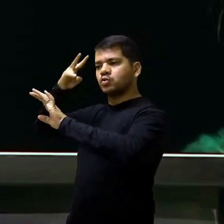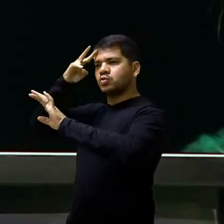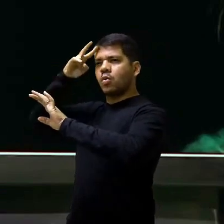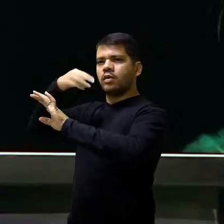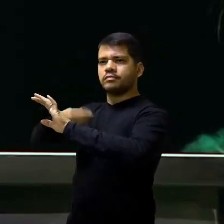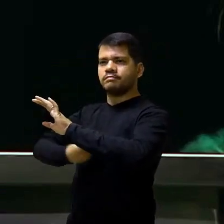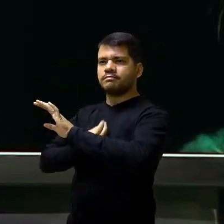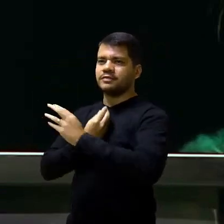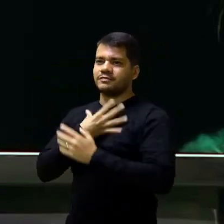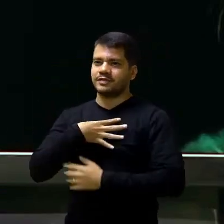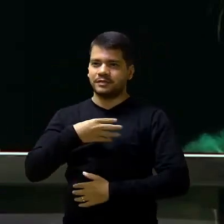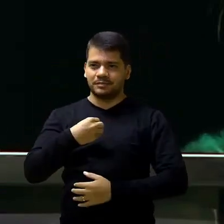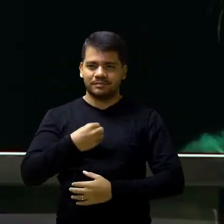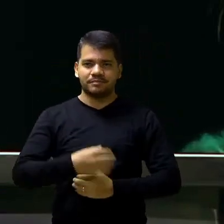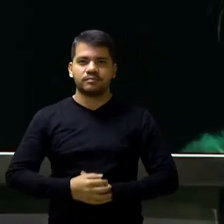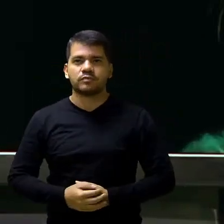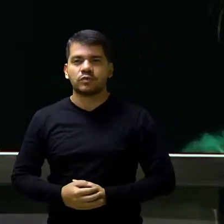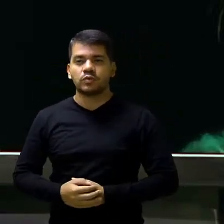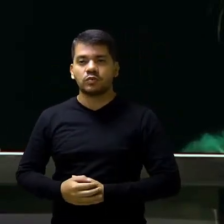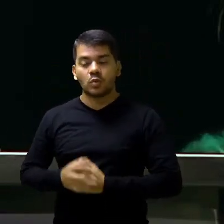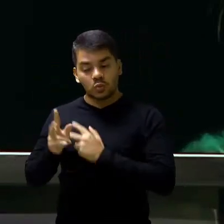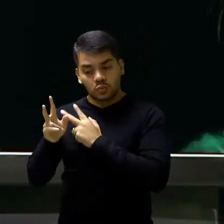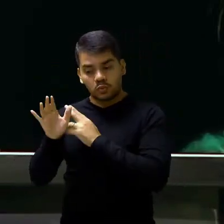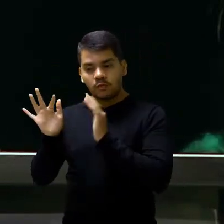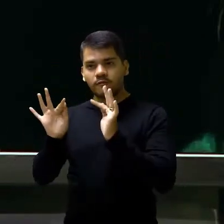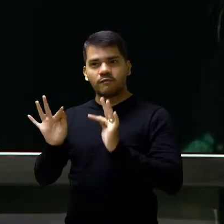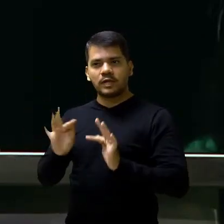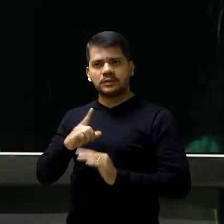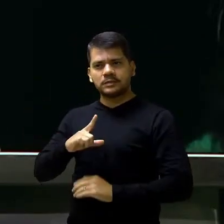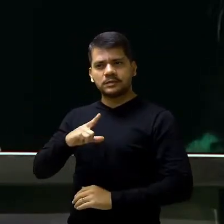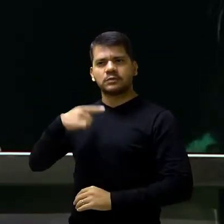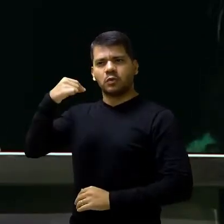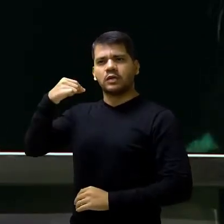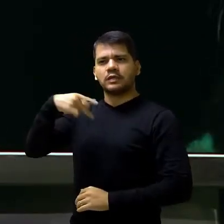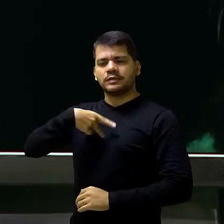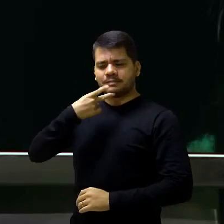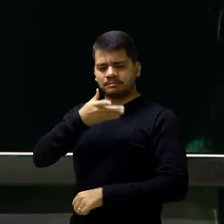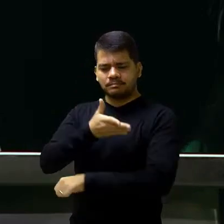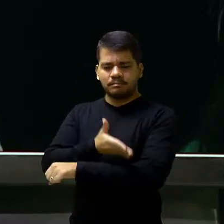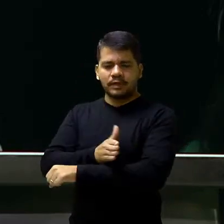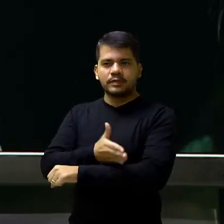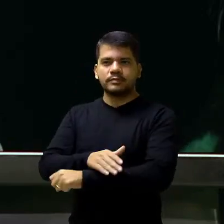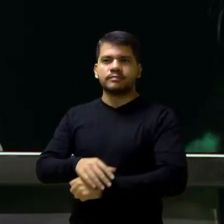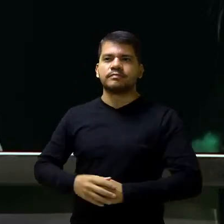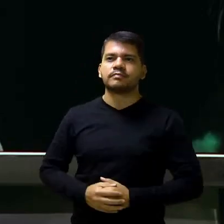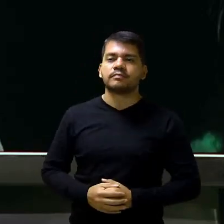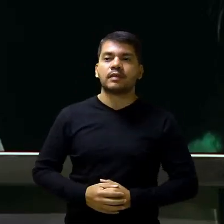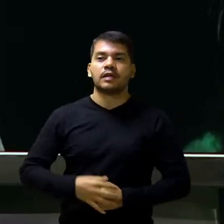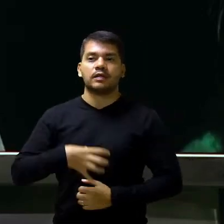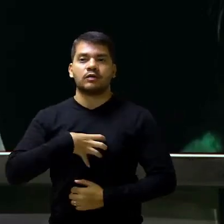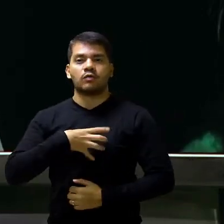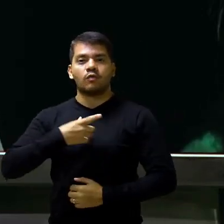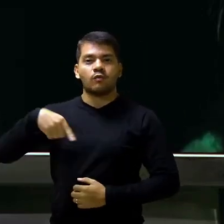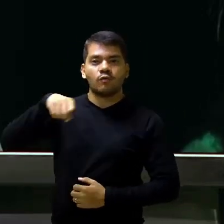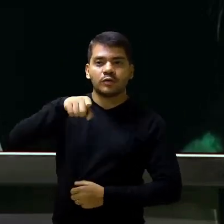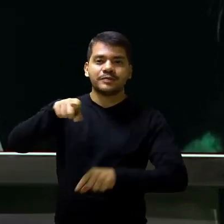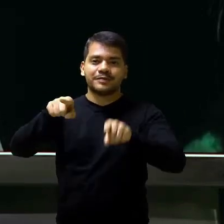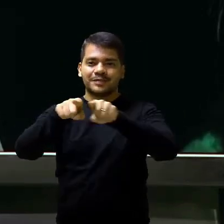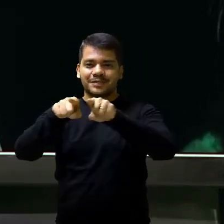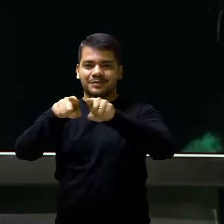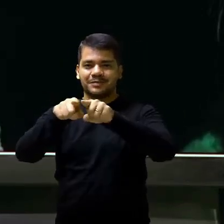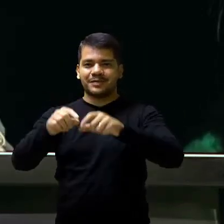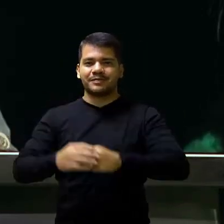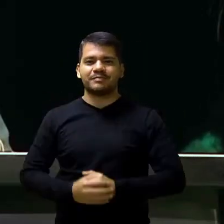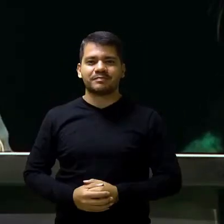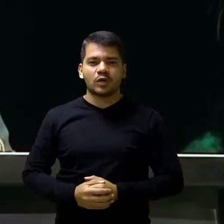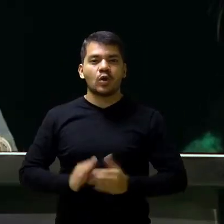minhas filhas. Durmo feliz com o que escolhi e exerci. Que assim vocês o façam.